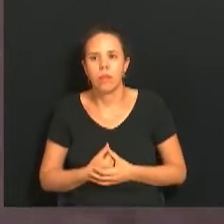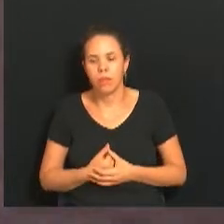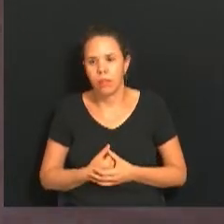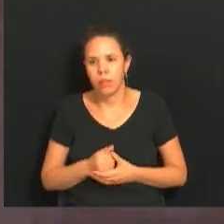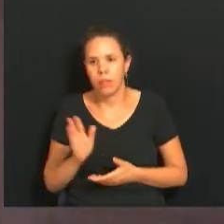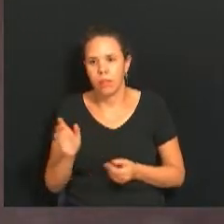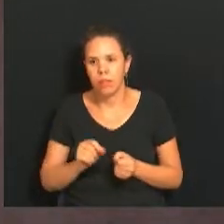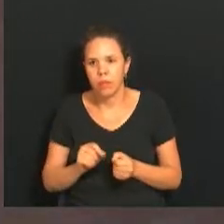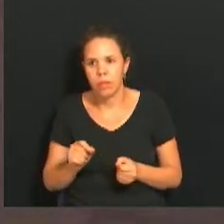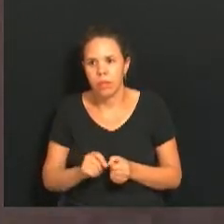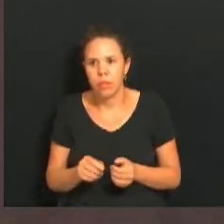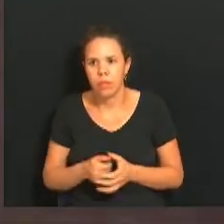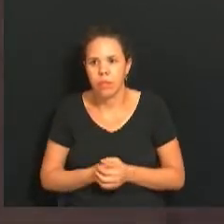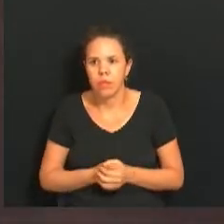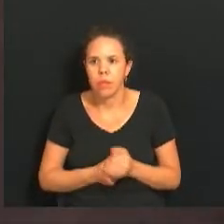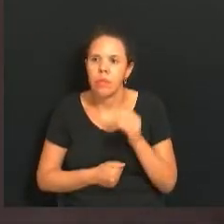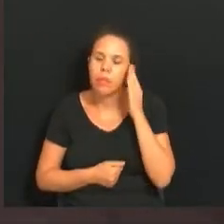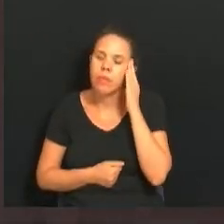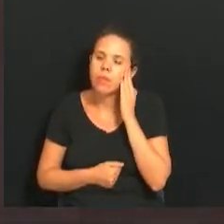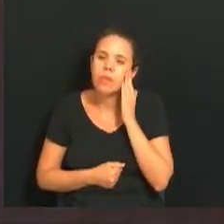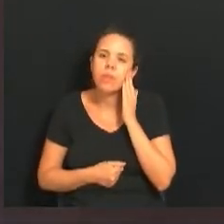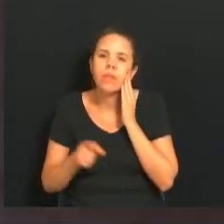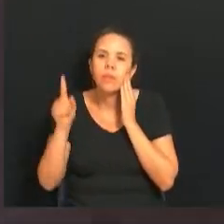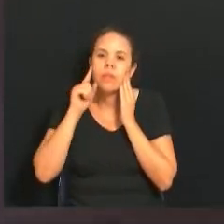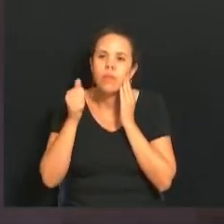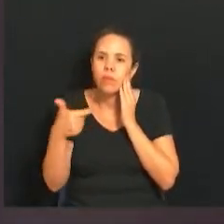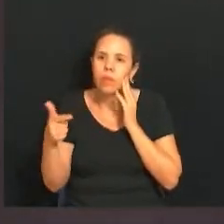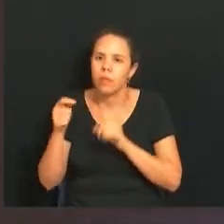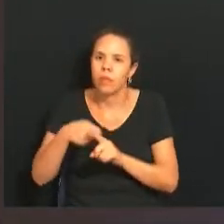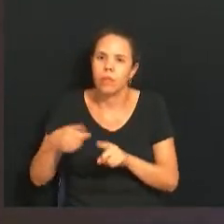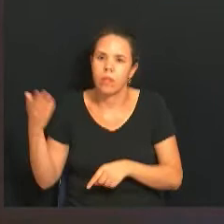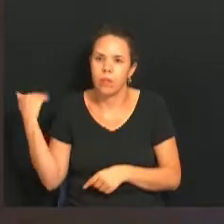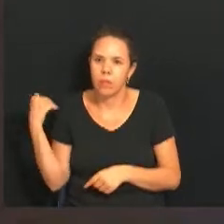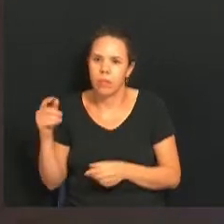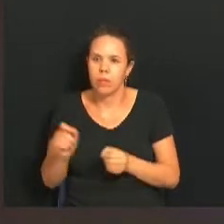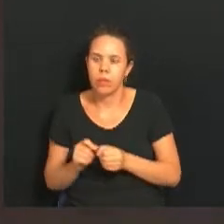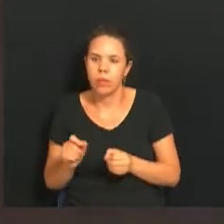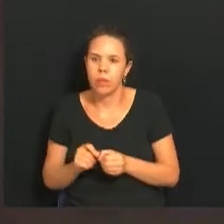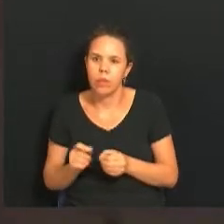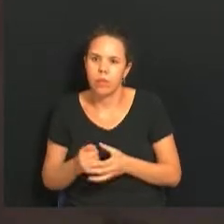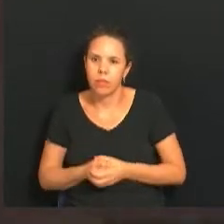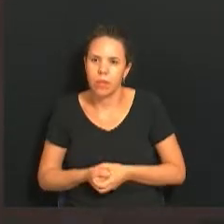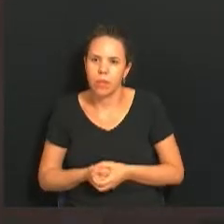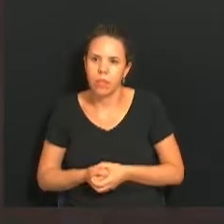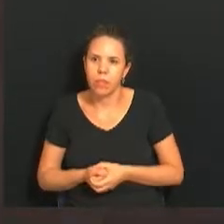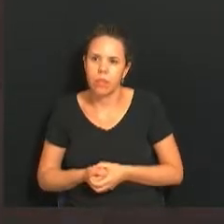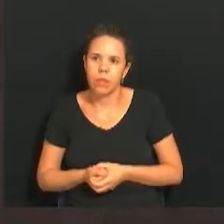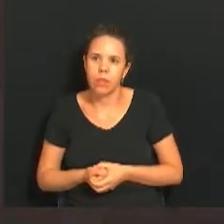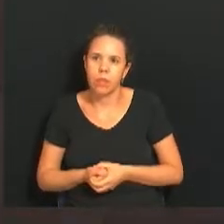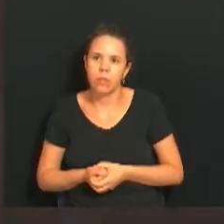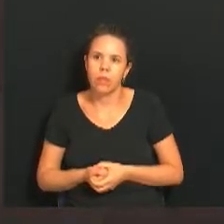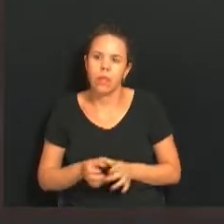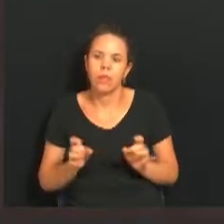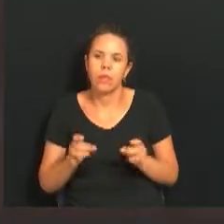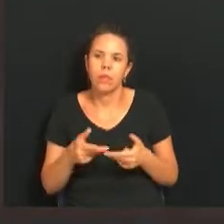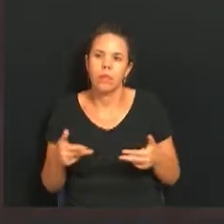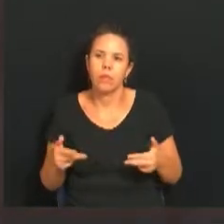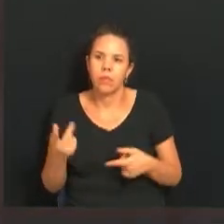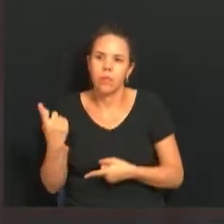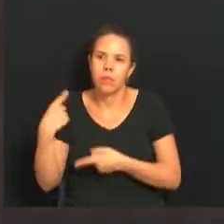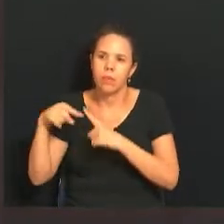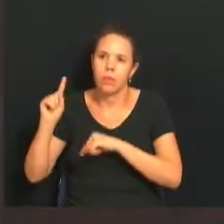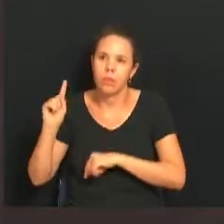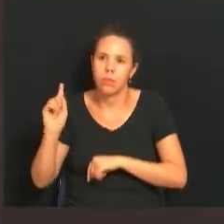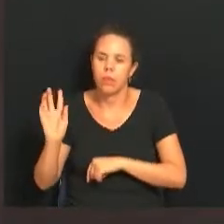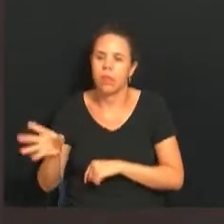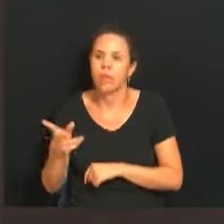um outro evento. Fizemos no dia 12 do mês passado, fizemos o bazar, foi um sucesso, como eu já